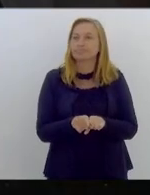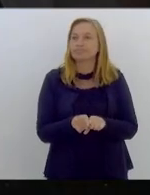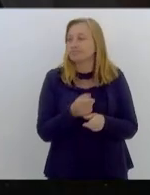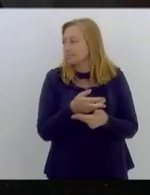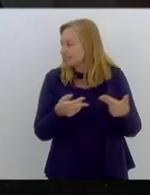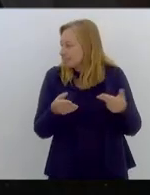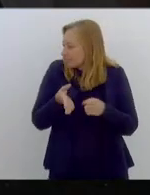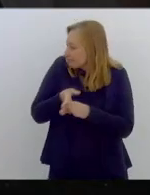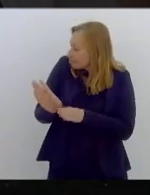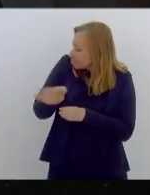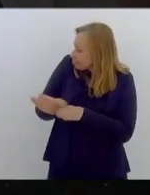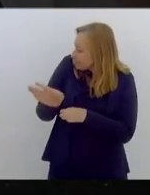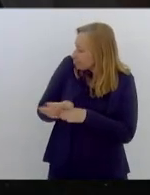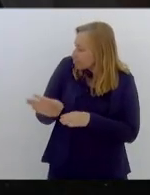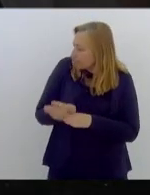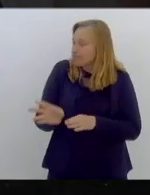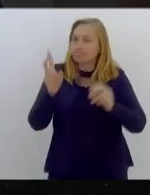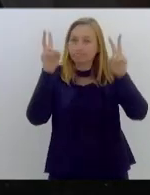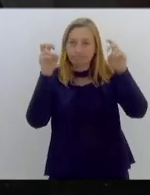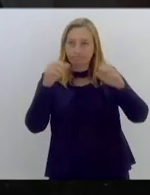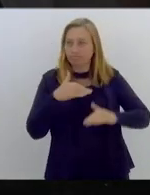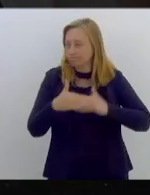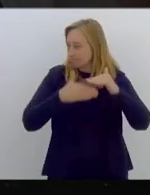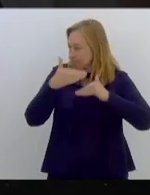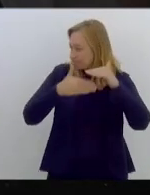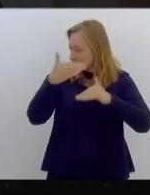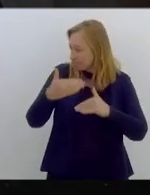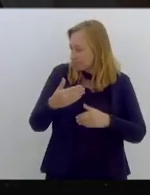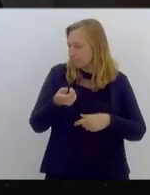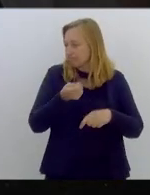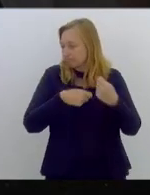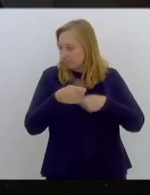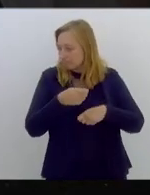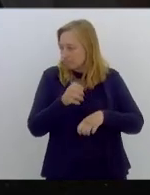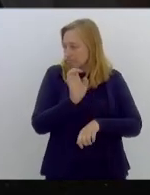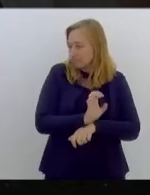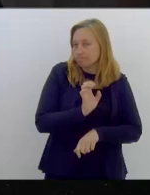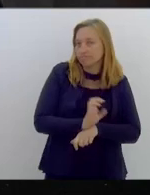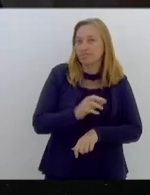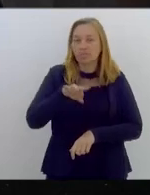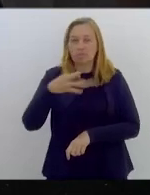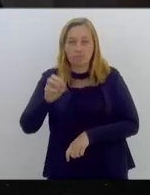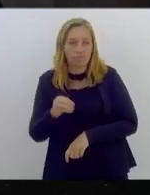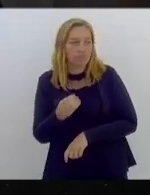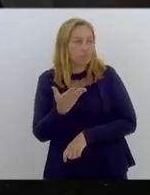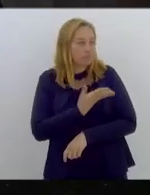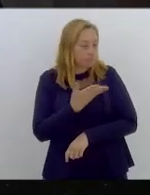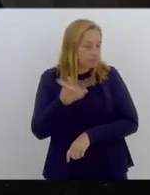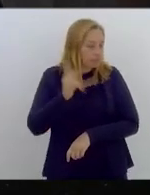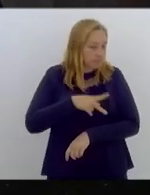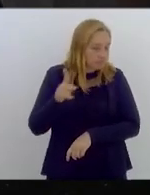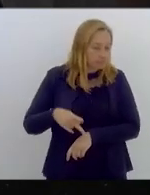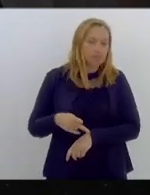várias orientações sobre a questão do desenvolvimento econômico do Estado, o professor Mauro Osório, meu colega professor.